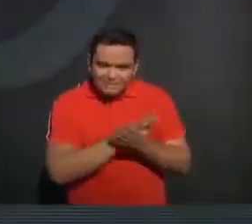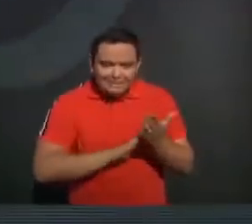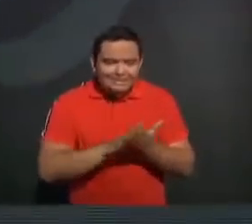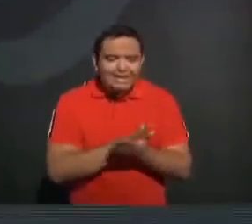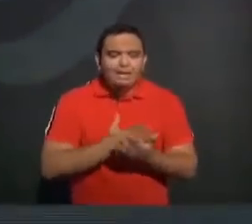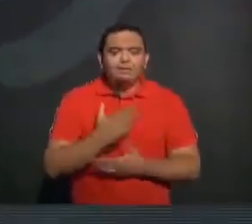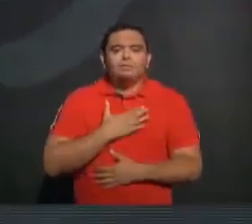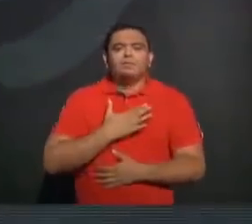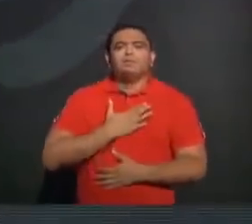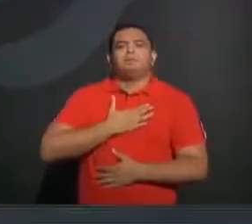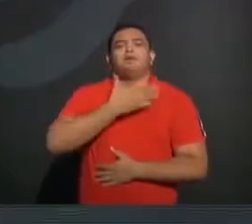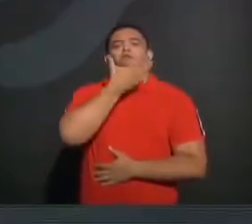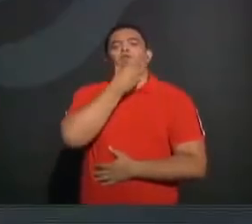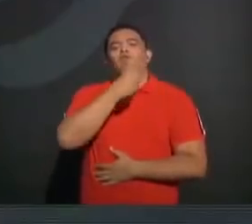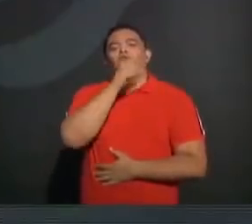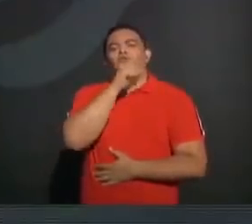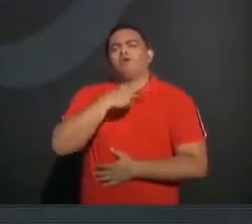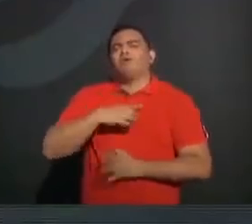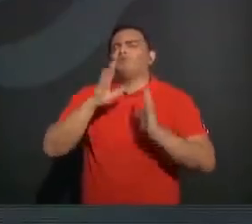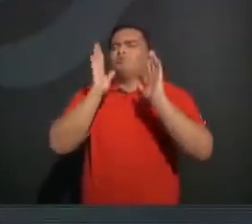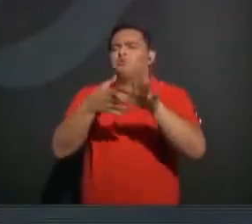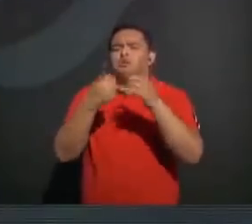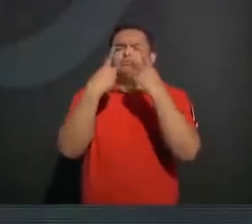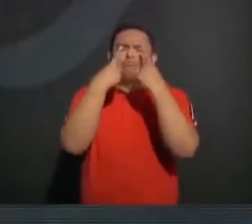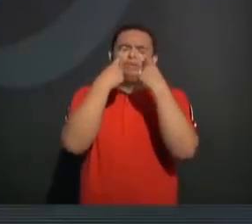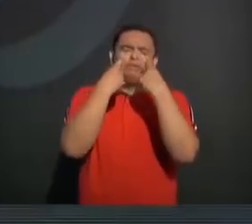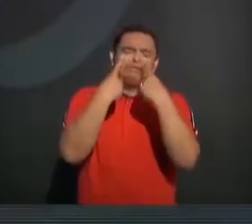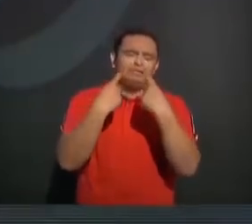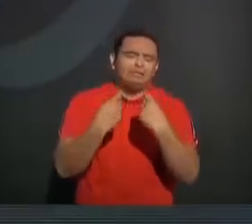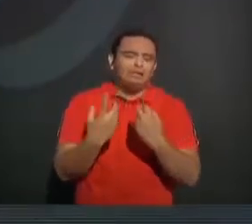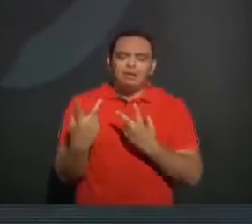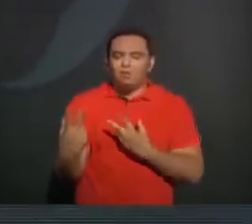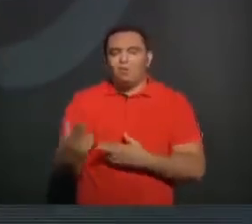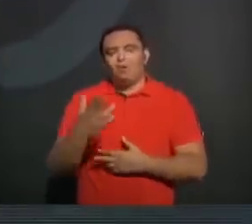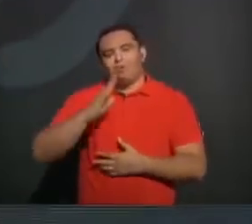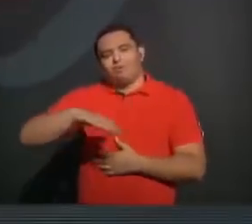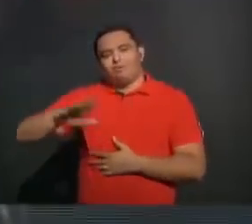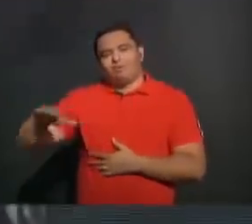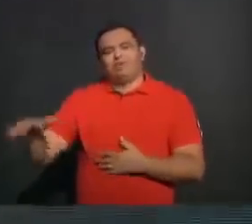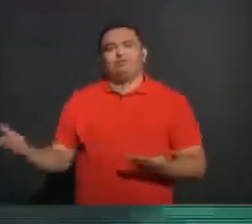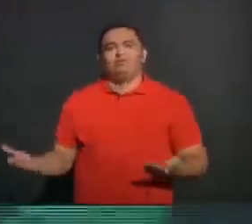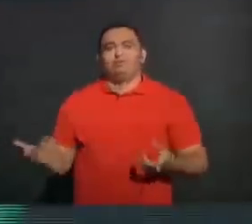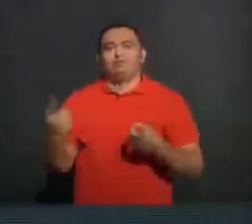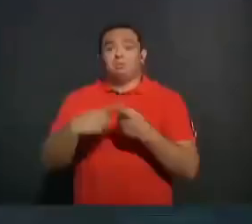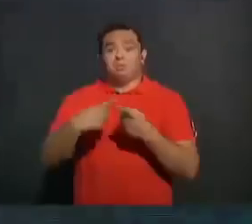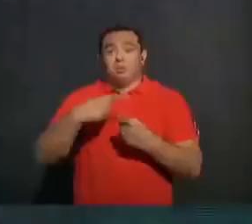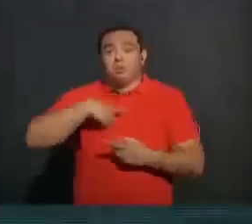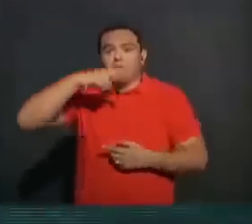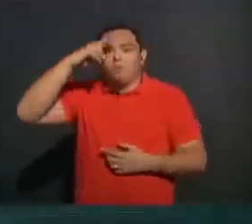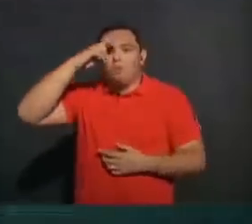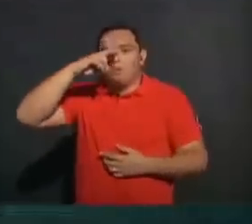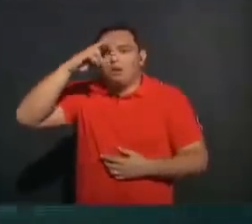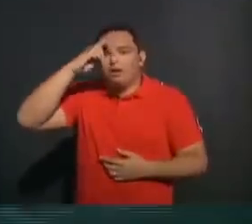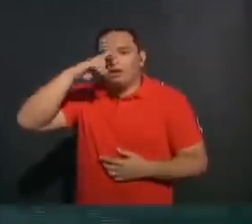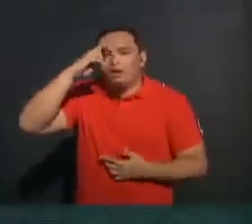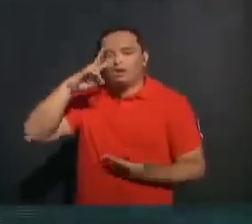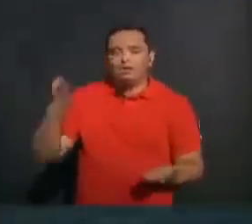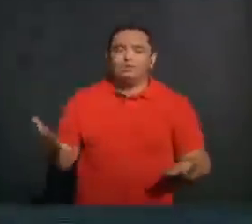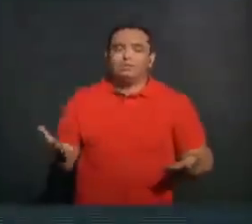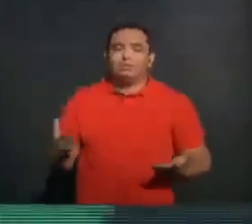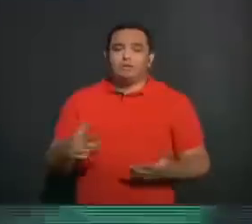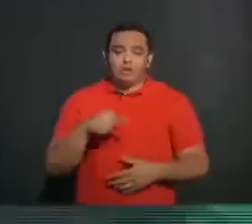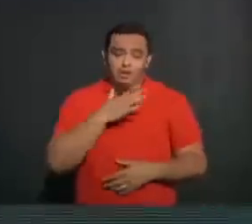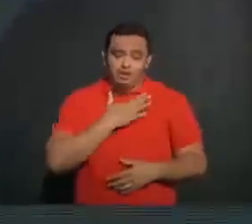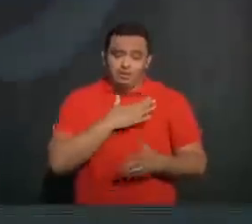meu avô aqui. Eu já chorei hoje de manhã igual criança. Por quê? Porque isso aqui é uma corrida de bastão. E essa aqui